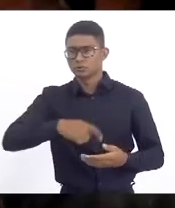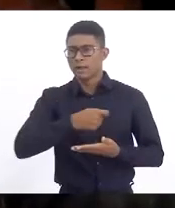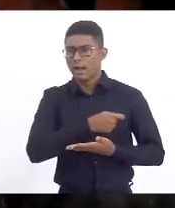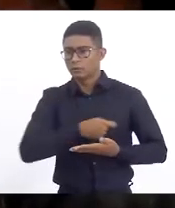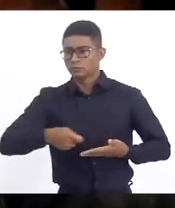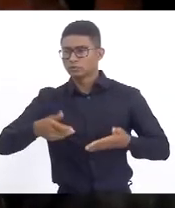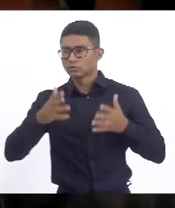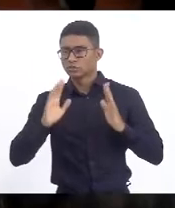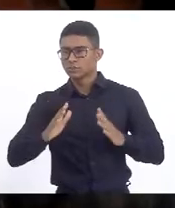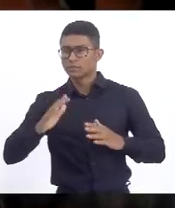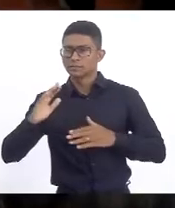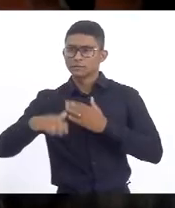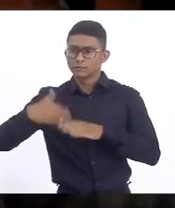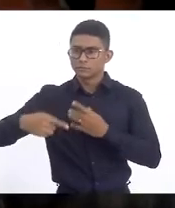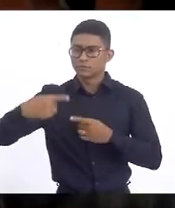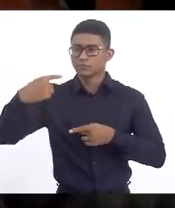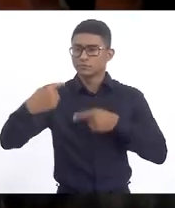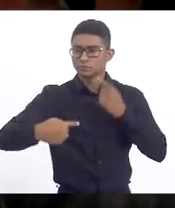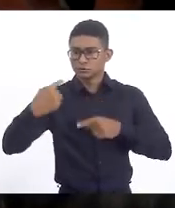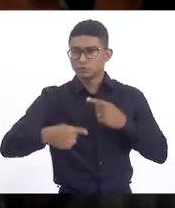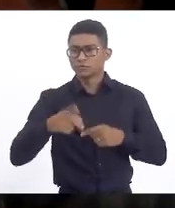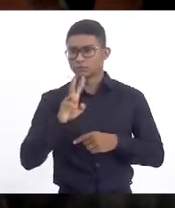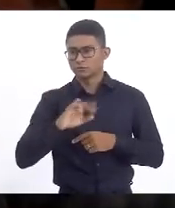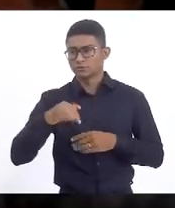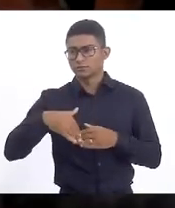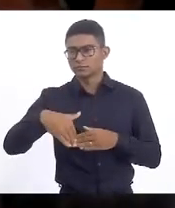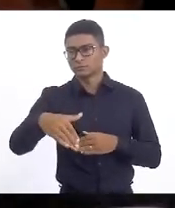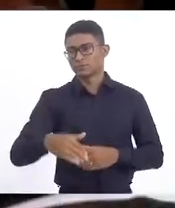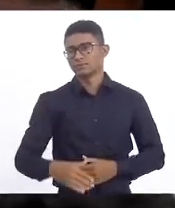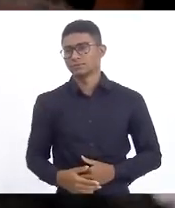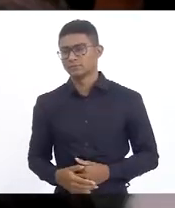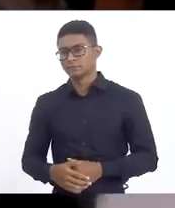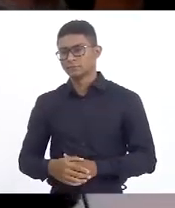algumas discussões aqui através das câmaras técnicas.